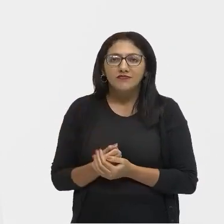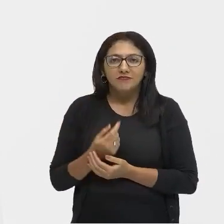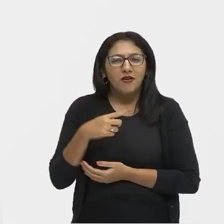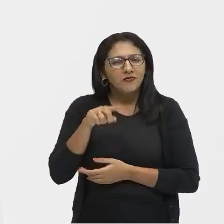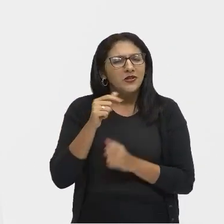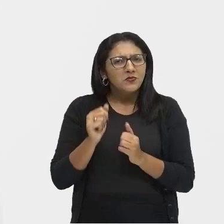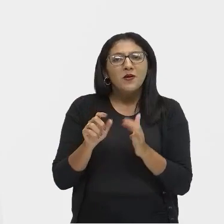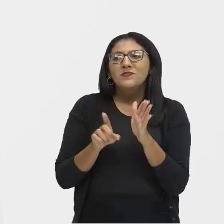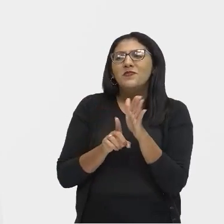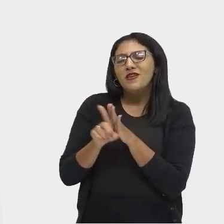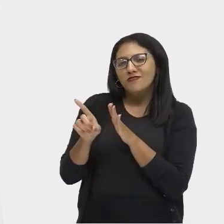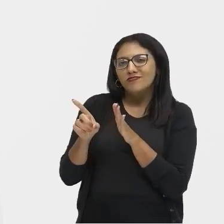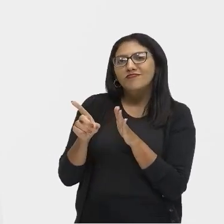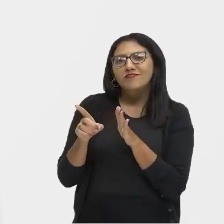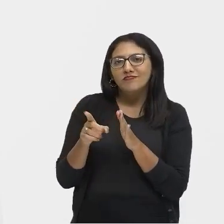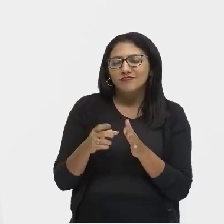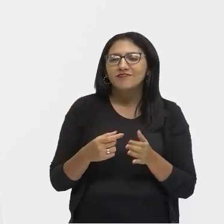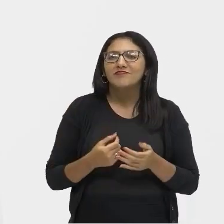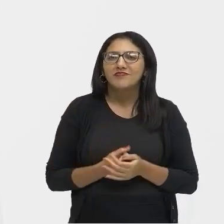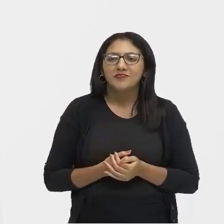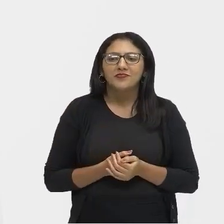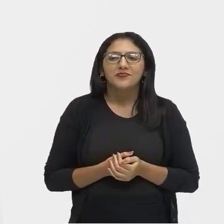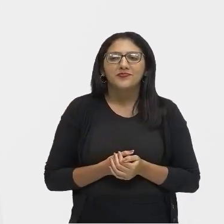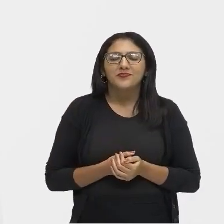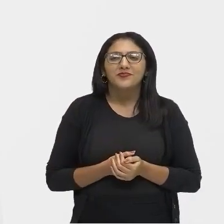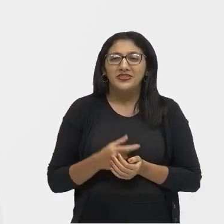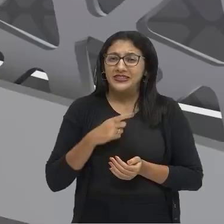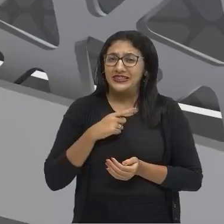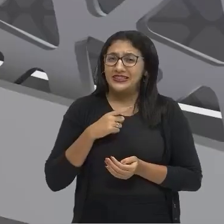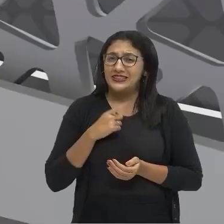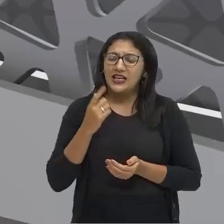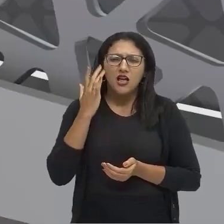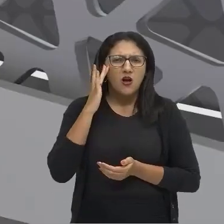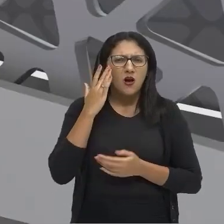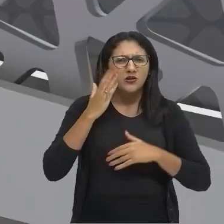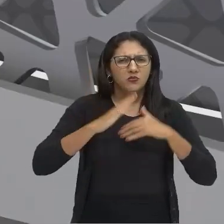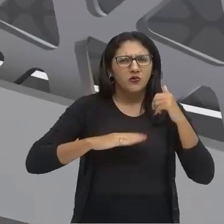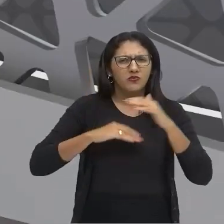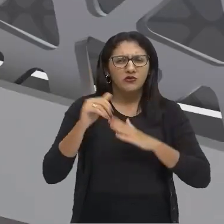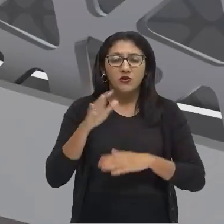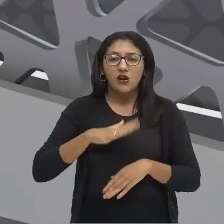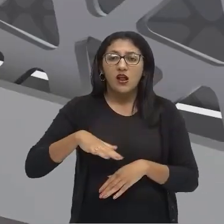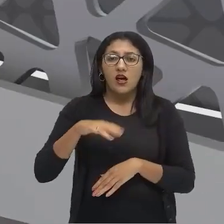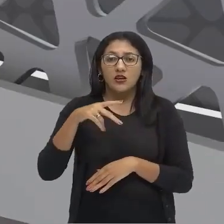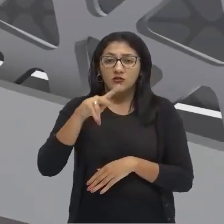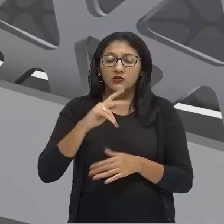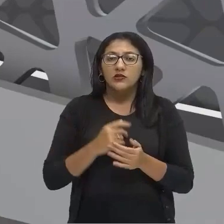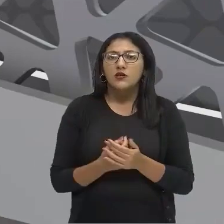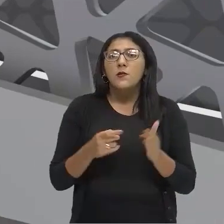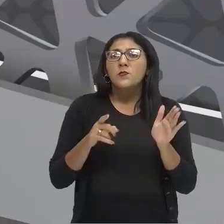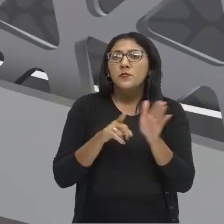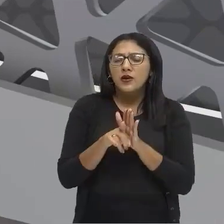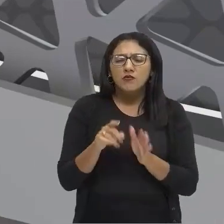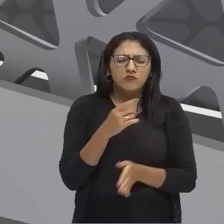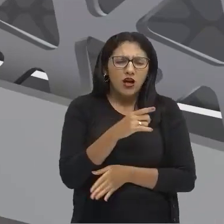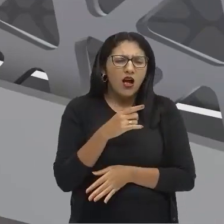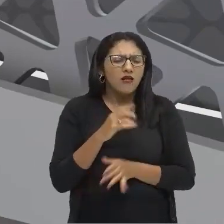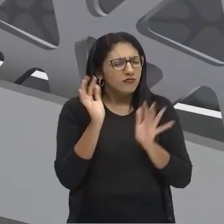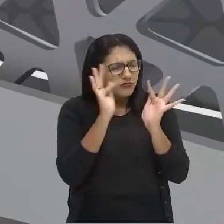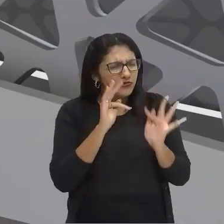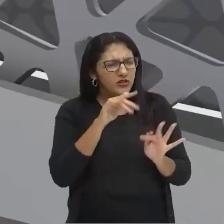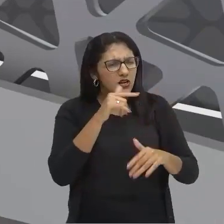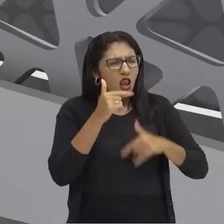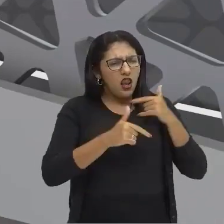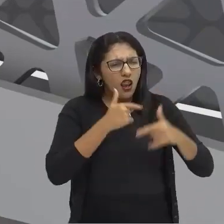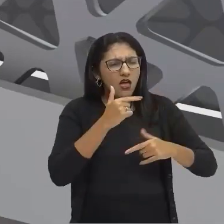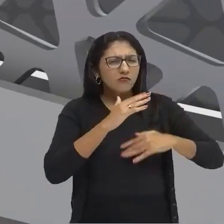professor presencial. E aí deve ter algum profissional também na sala de vocês. Pergunte: você é feliz com a sua profissão?